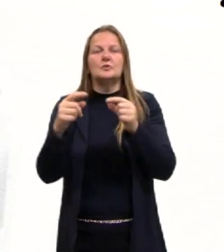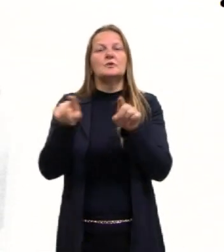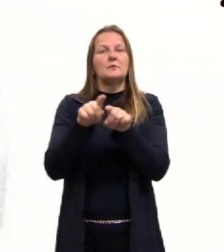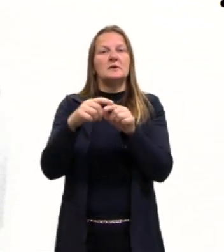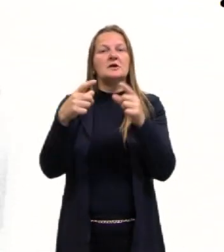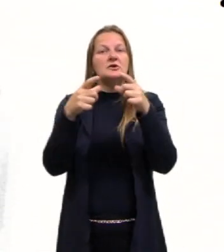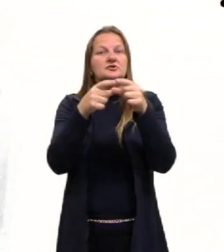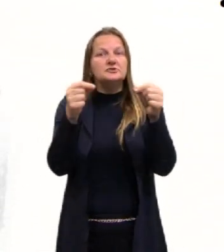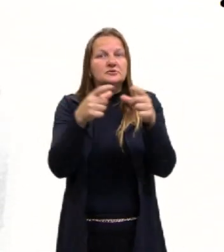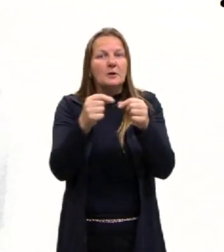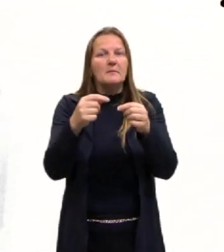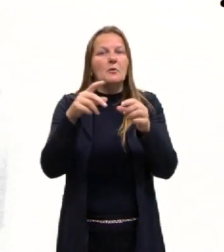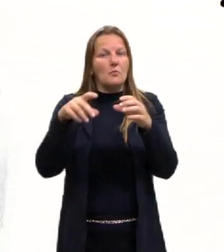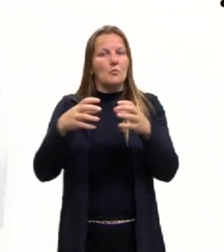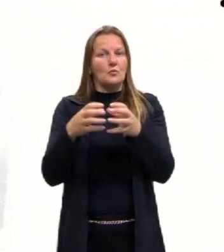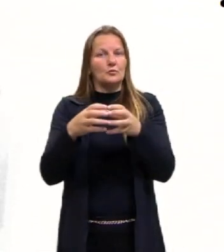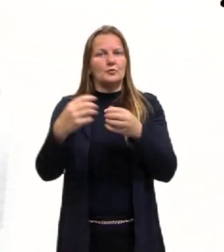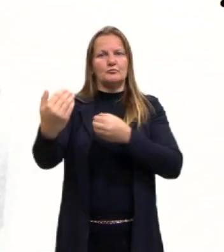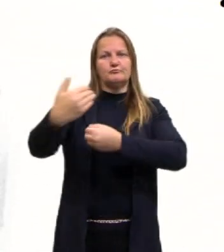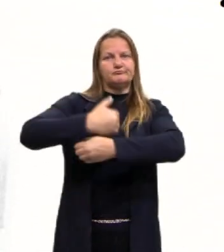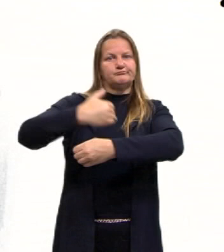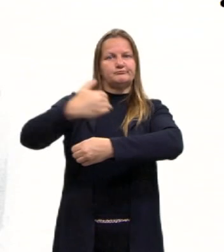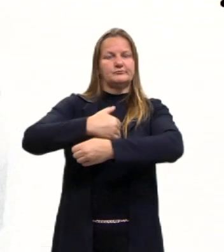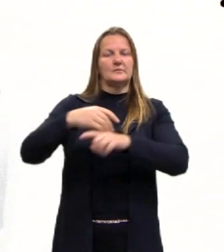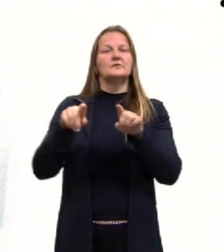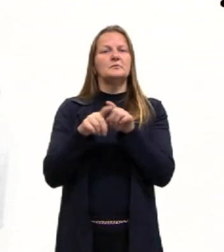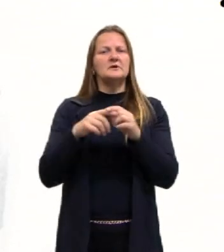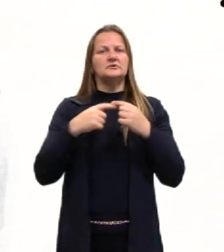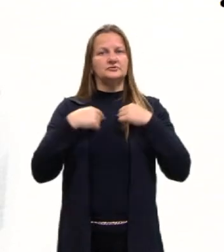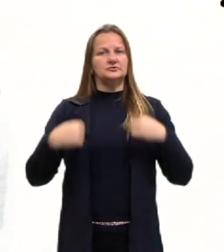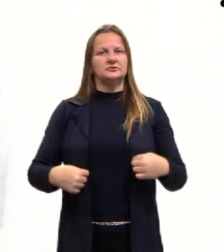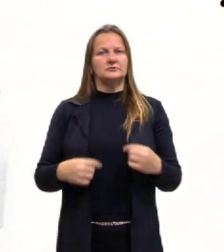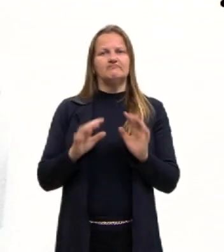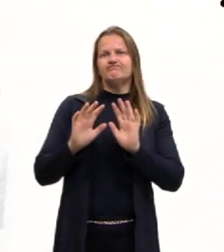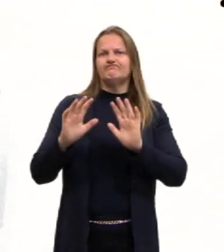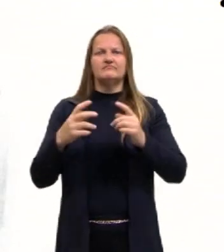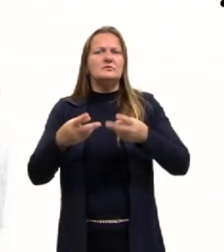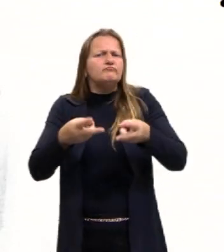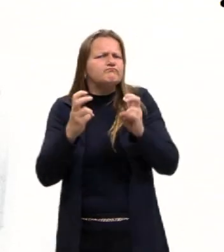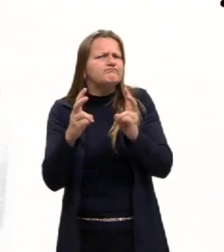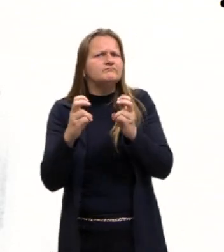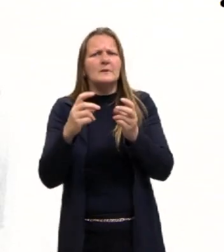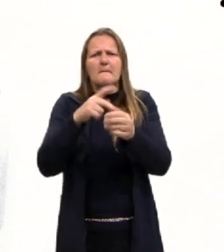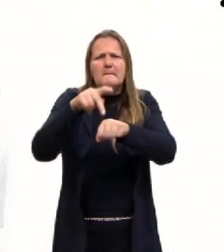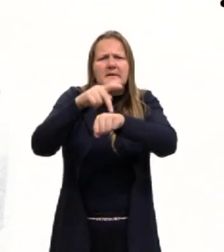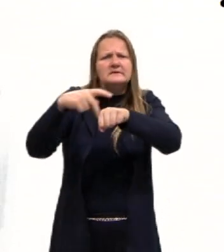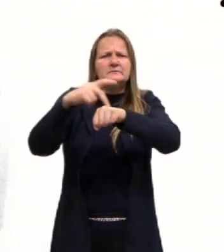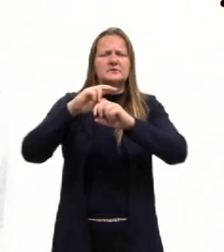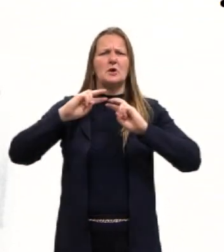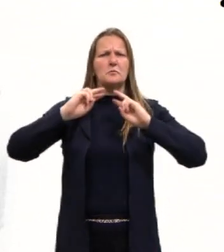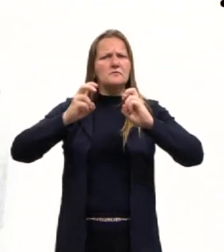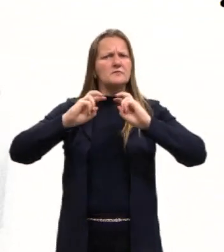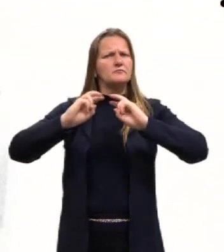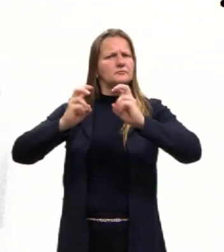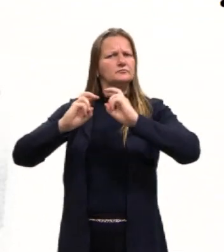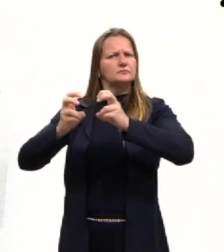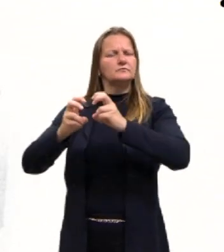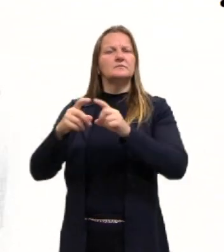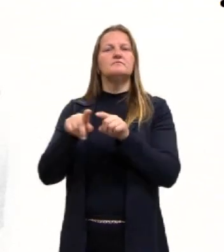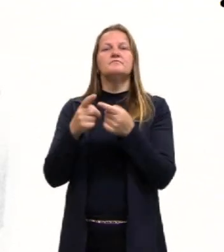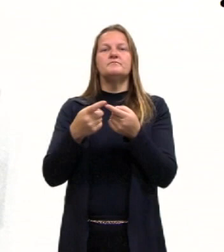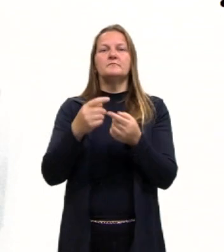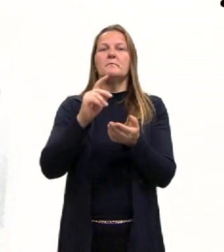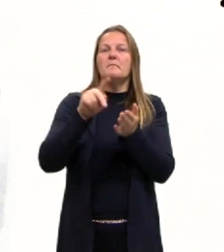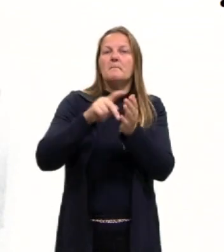japonesas na Manchúria então a China tava sendo explorada por outros países né atender